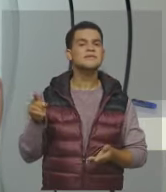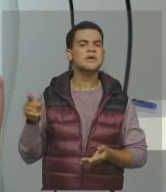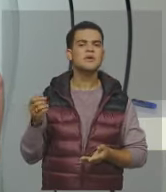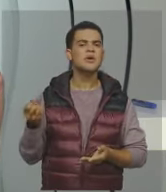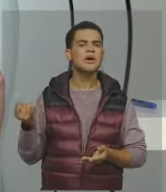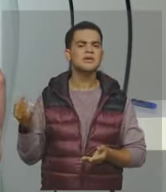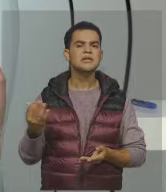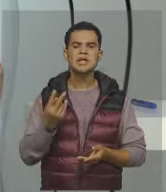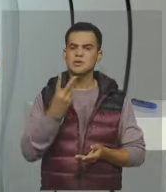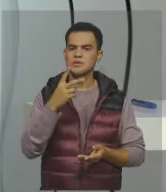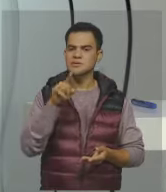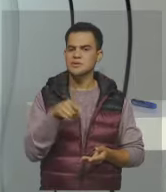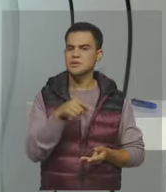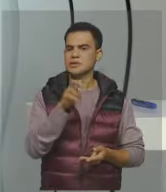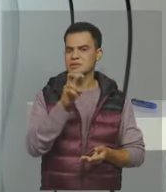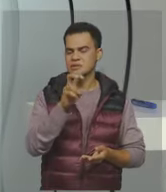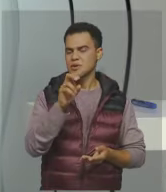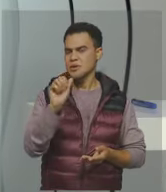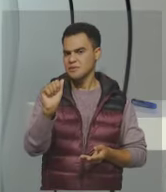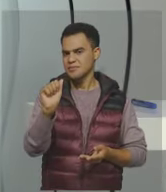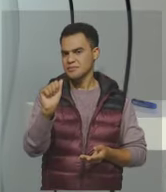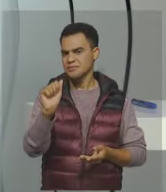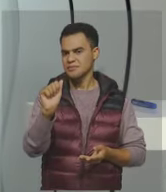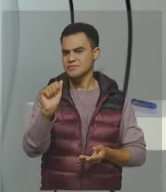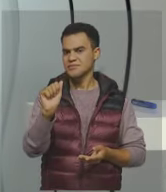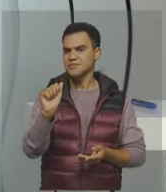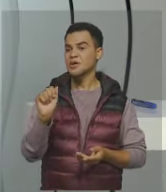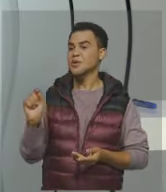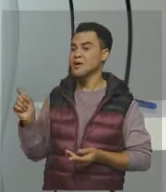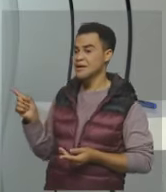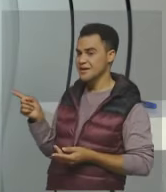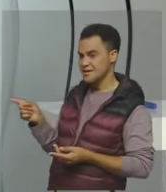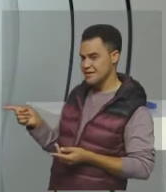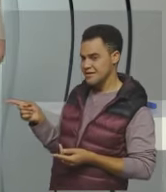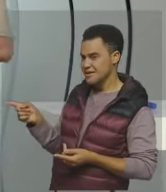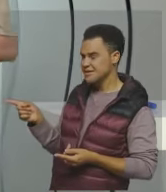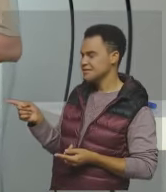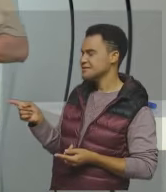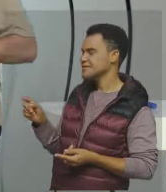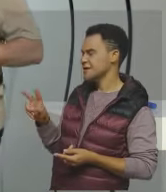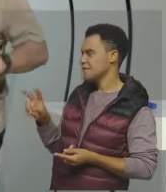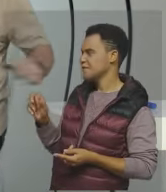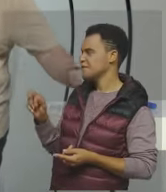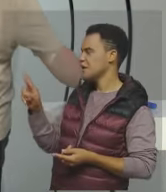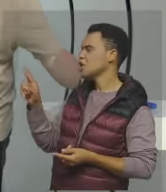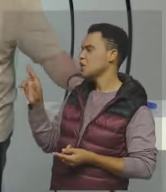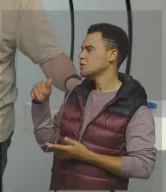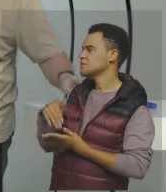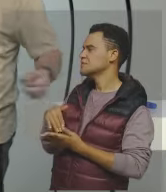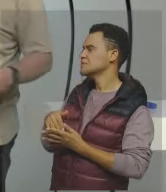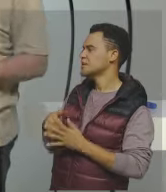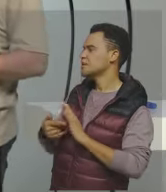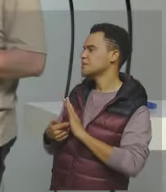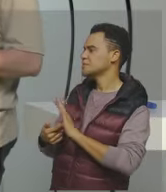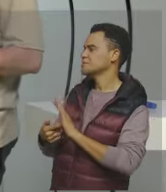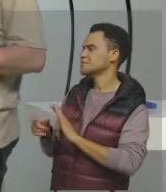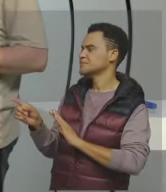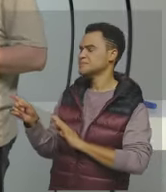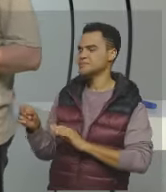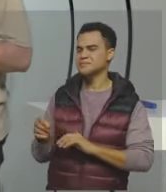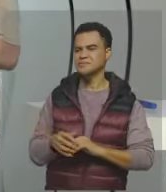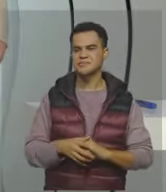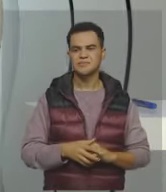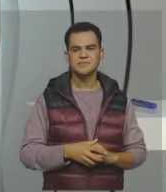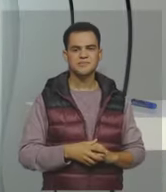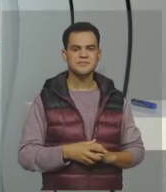2,5 amperes. Esse vai ser o valor que vai aparecer aqui no meu final do problema. Tá